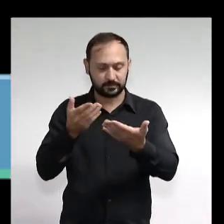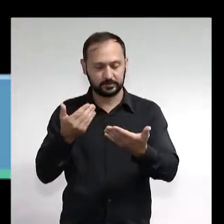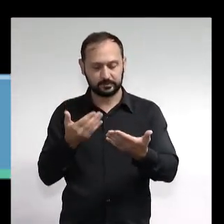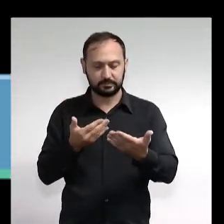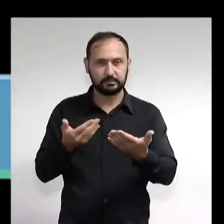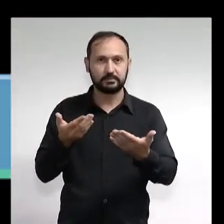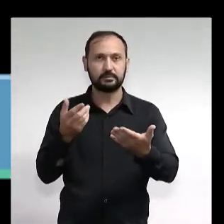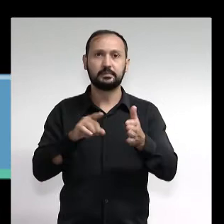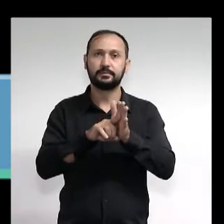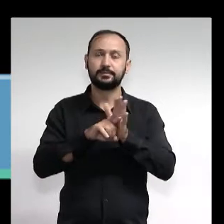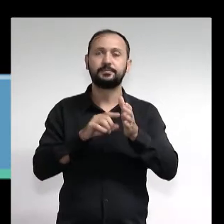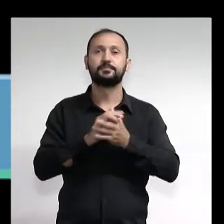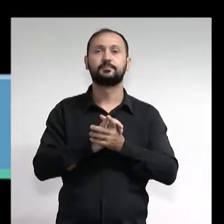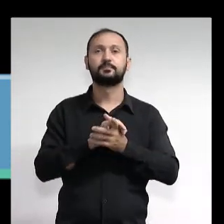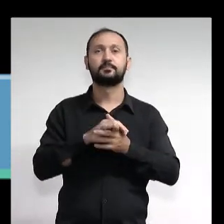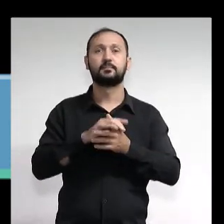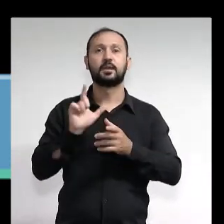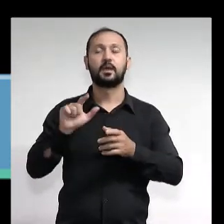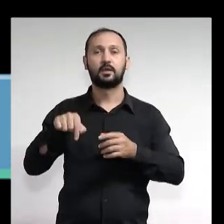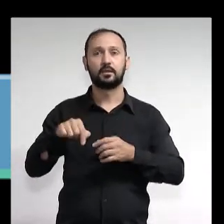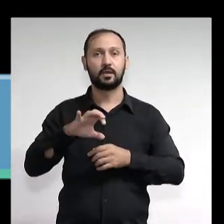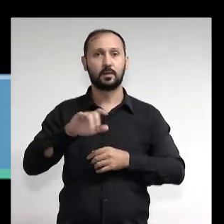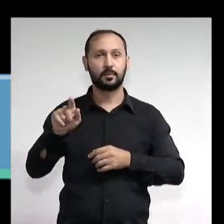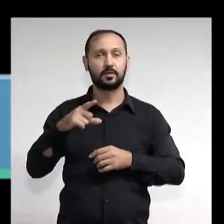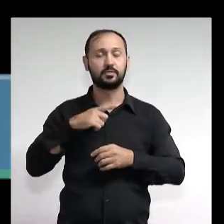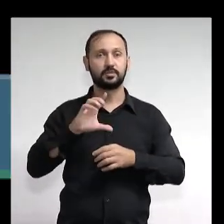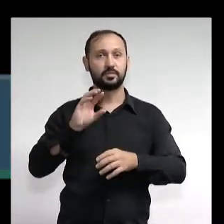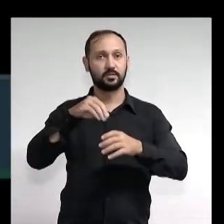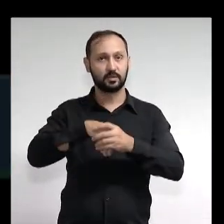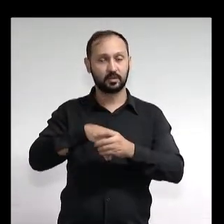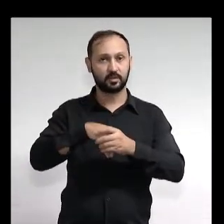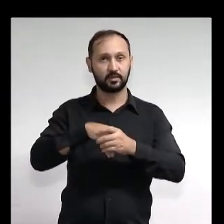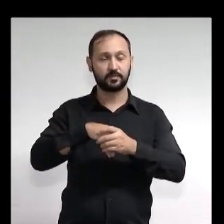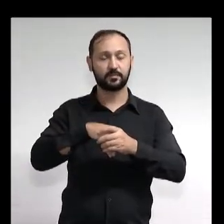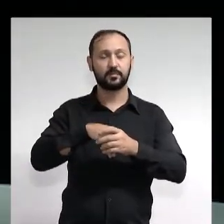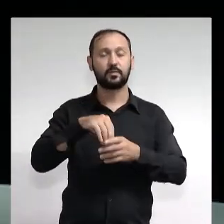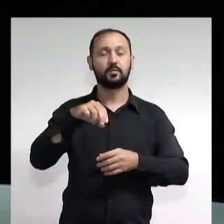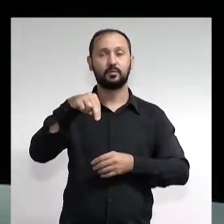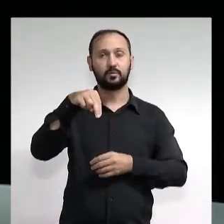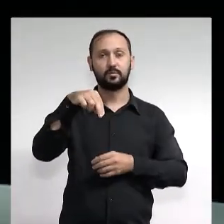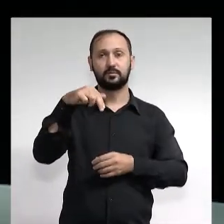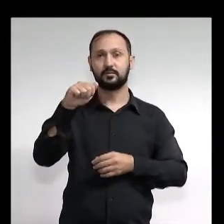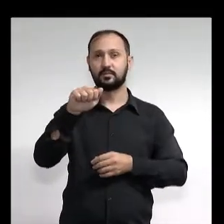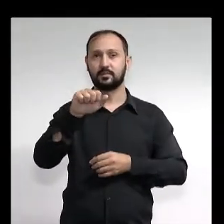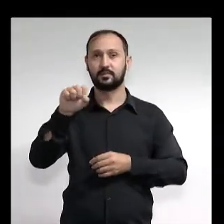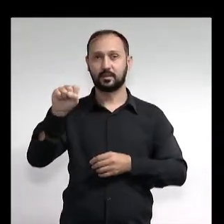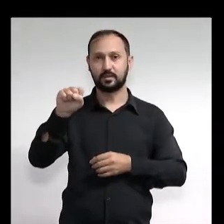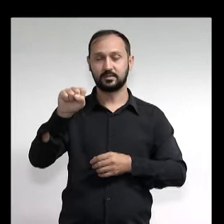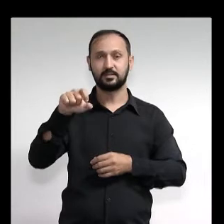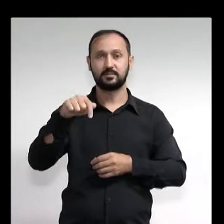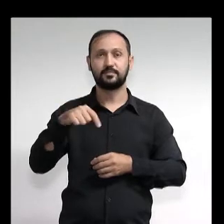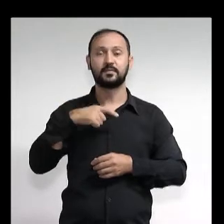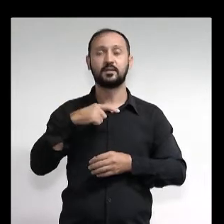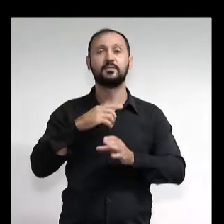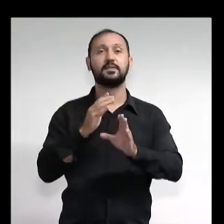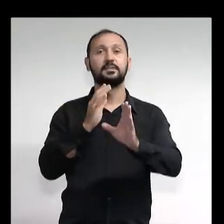Em Campo Grande, nós temos o Núcleo de Atividade de Altas Habilidades e Superdotação. O NAS. O NAS.